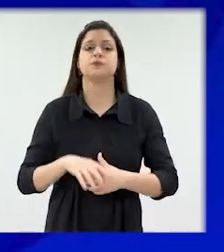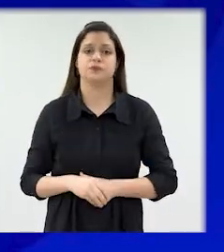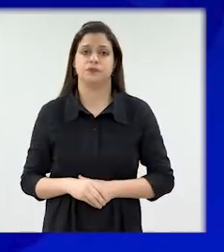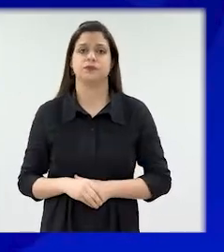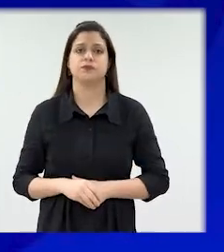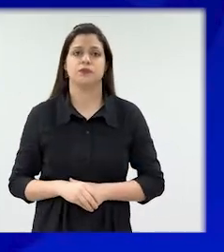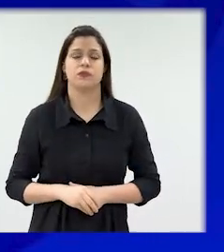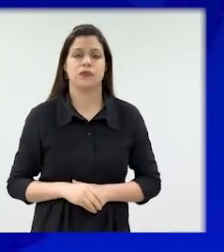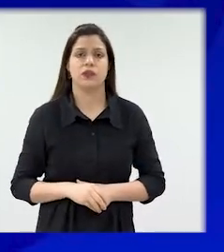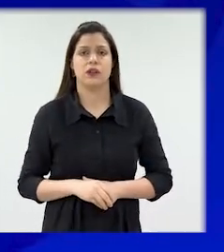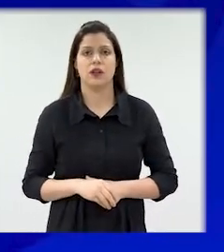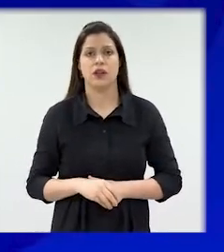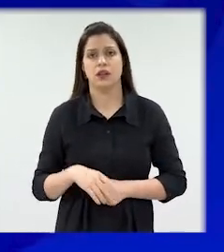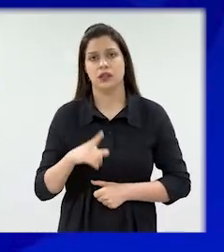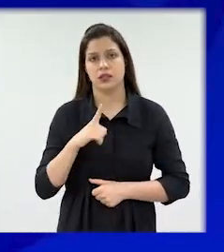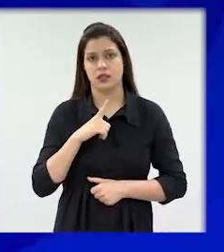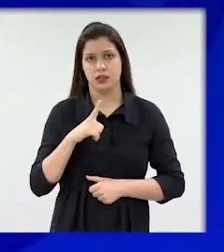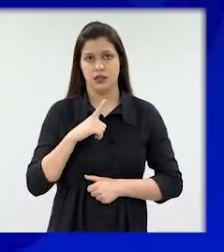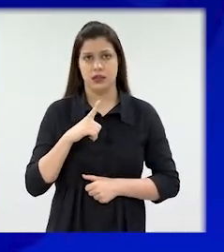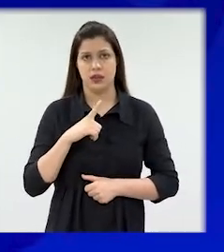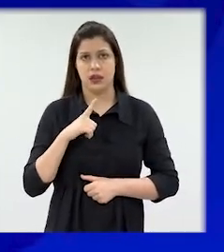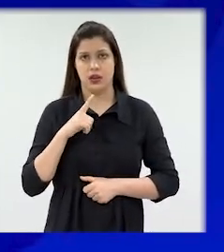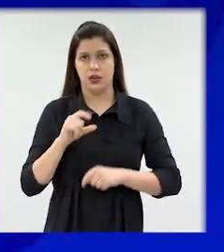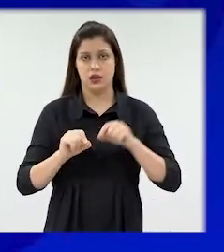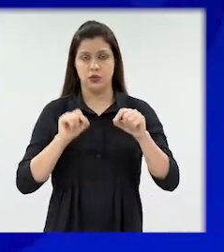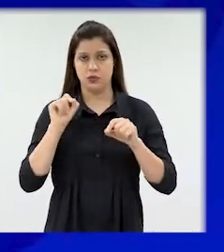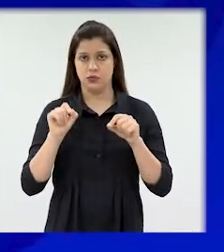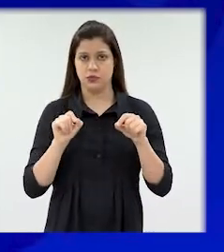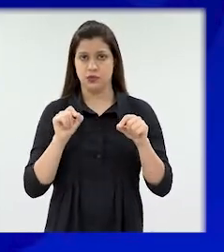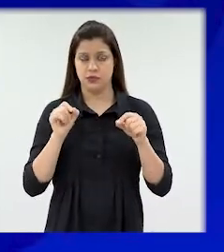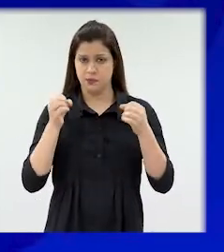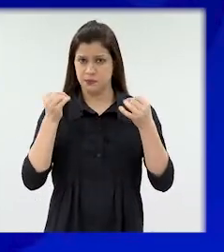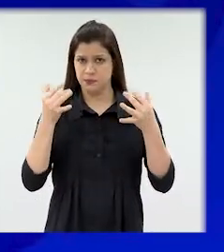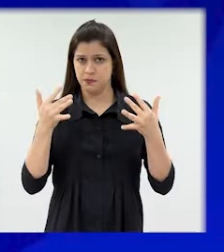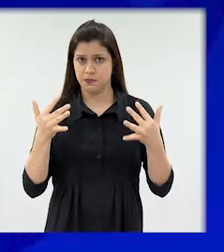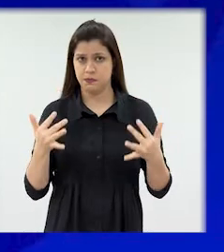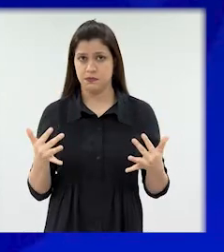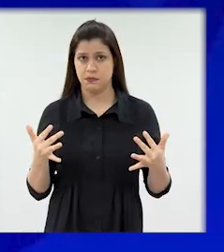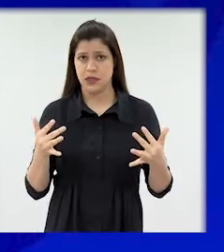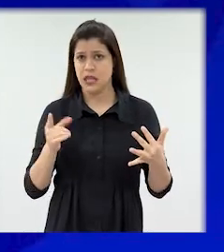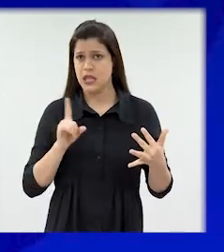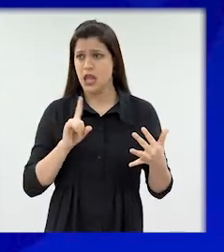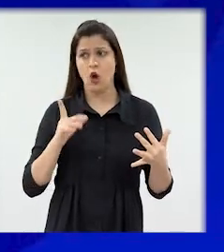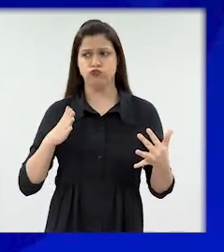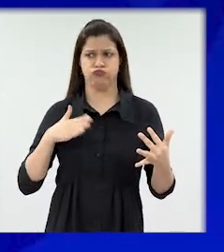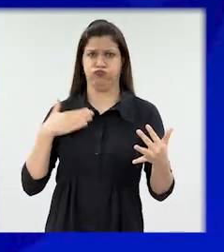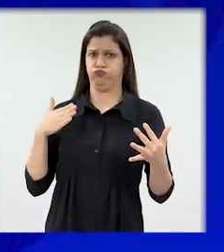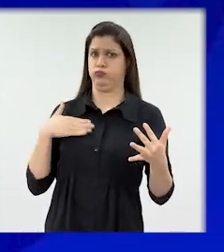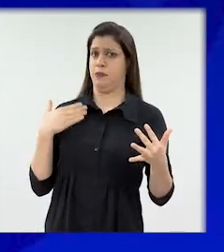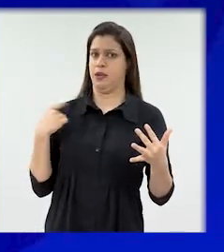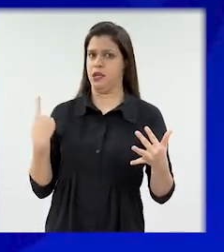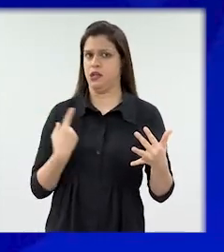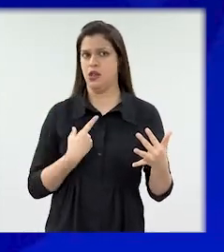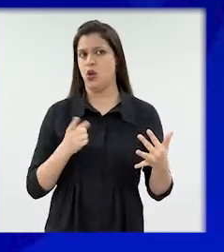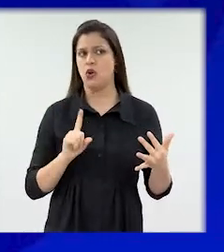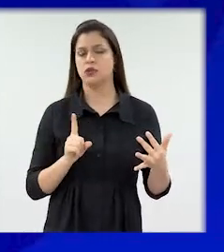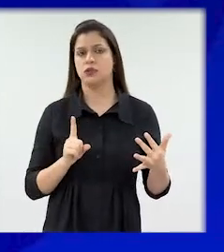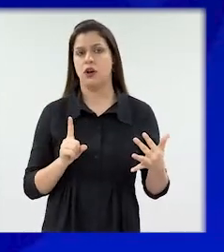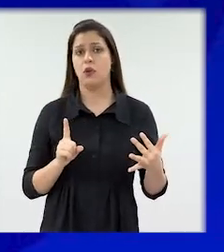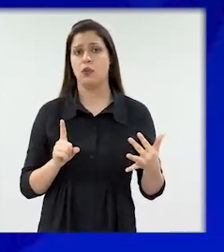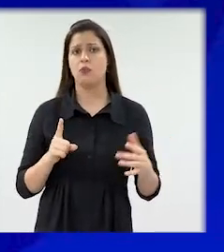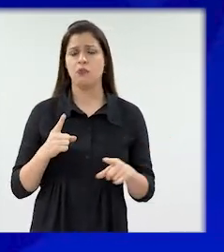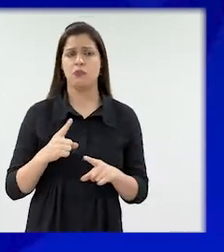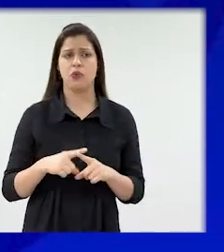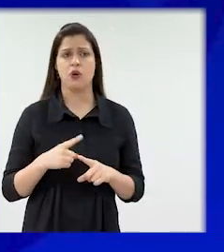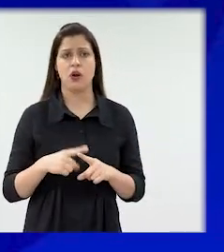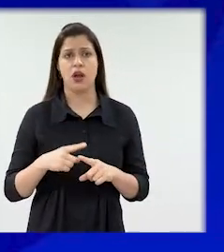que foi feita no processo eleitoral, com a modificação do dia das eleições, não foi surpresa nenhuma para nós, que